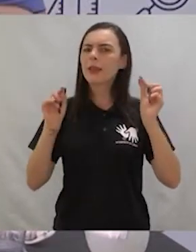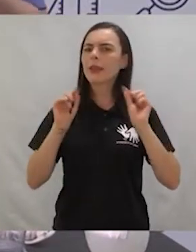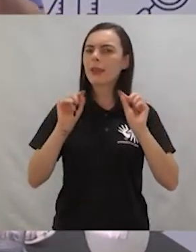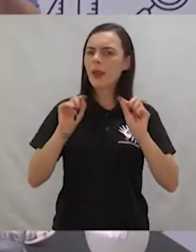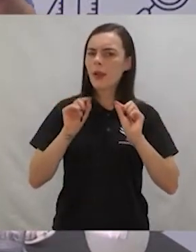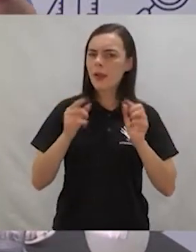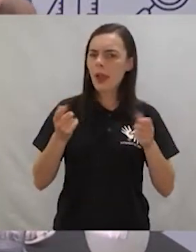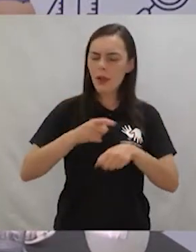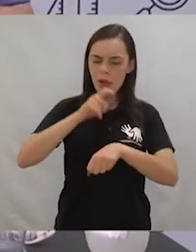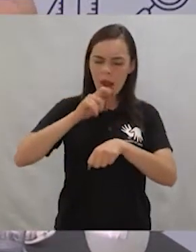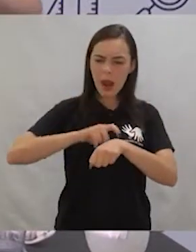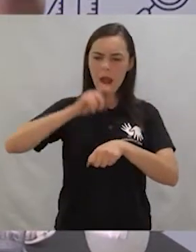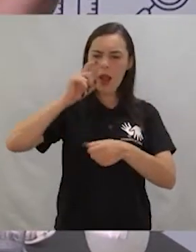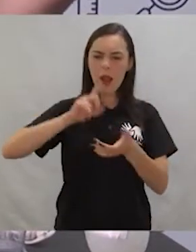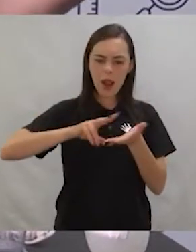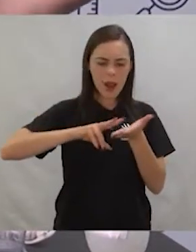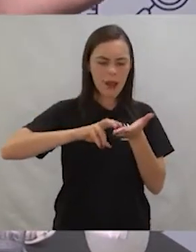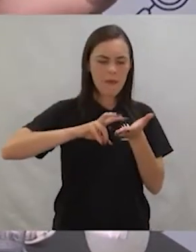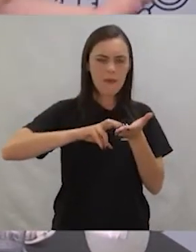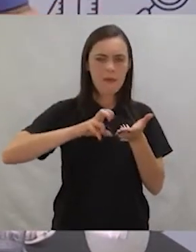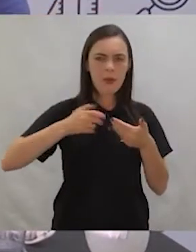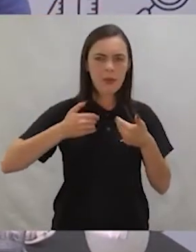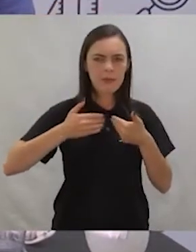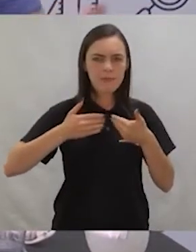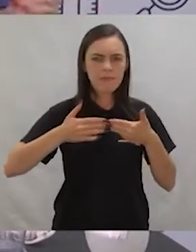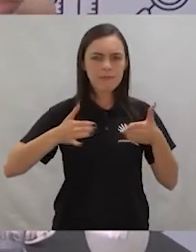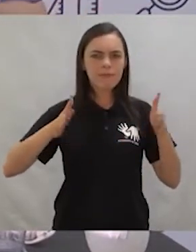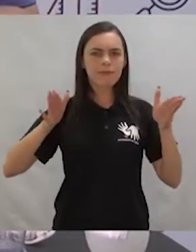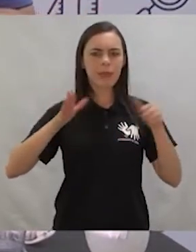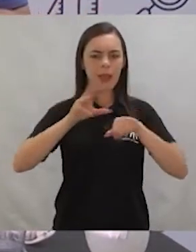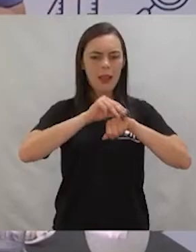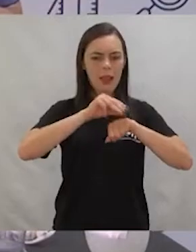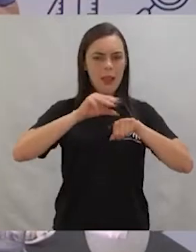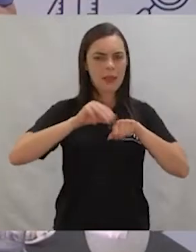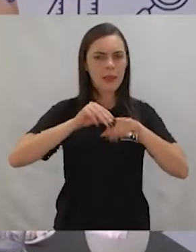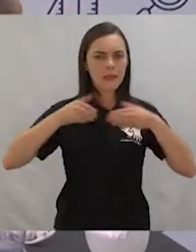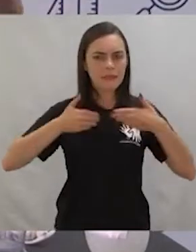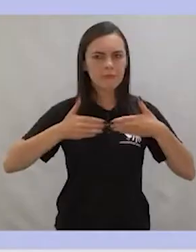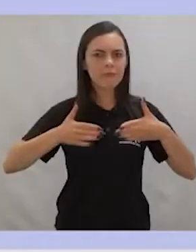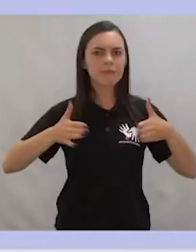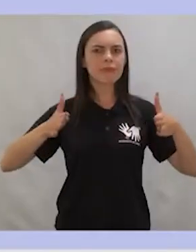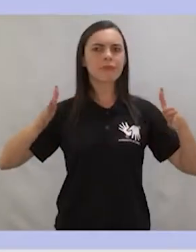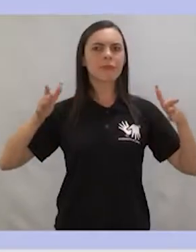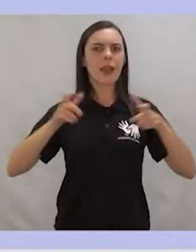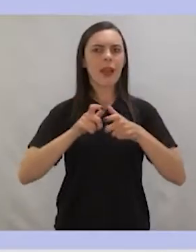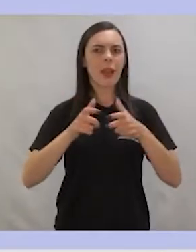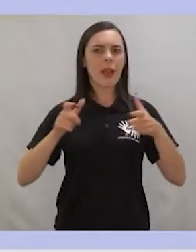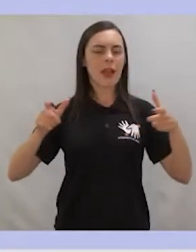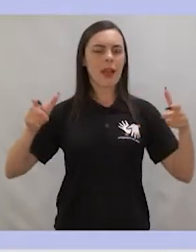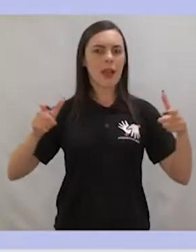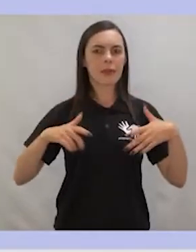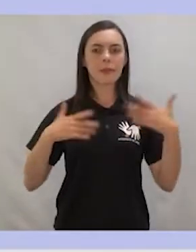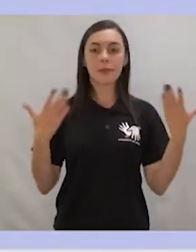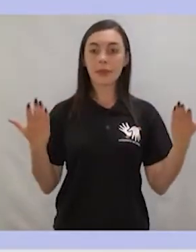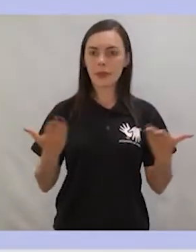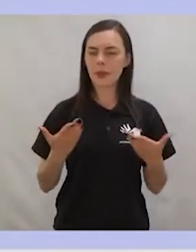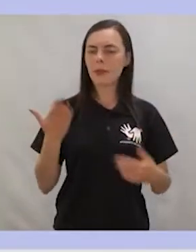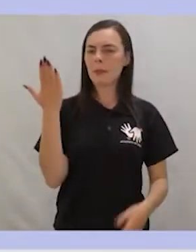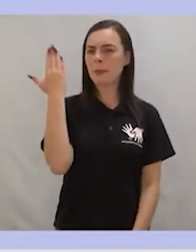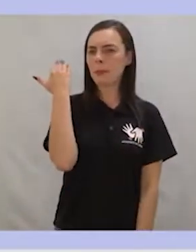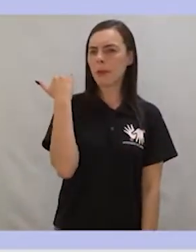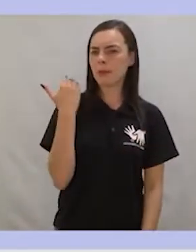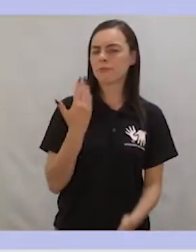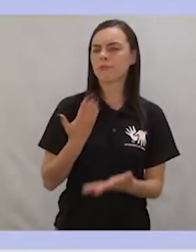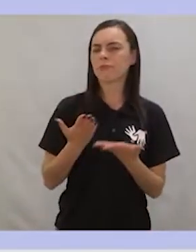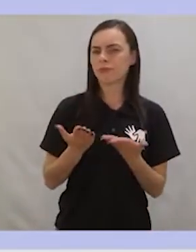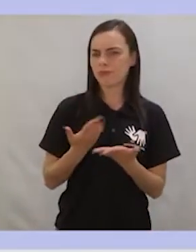momento aonde nós vamos ampliar o nosso conhecimento, o nosso vocabulário, né? Nós